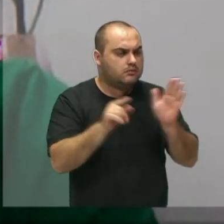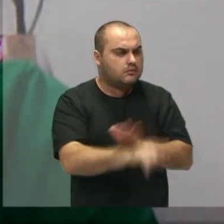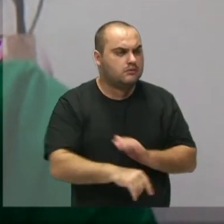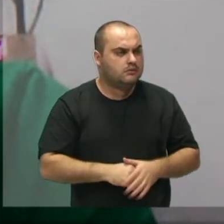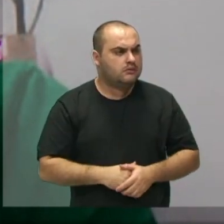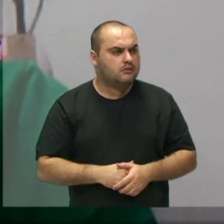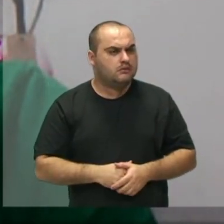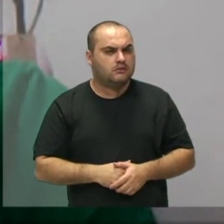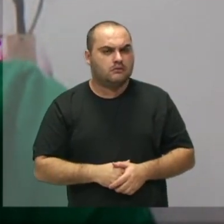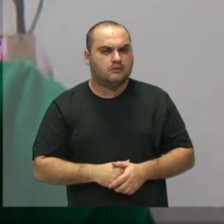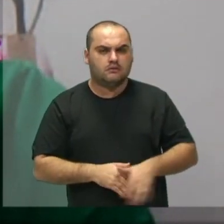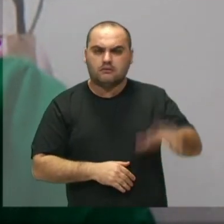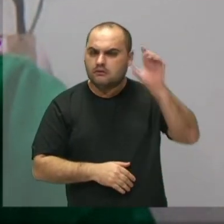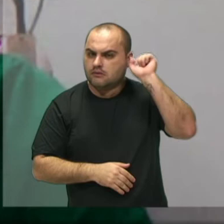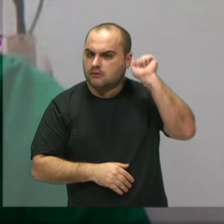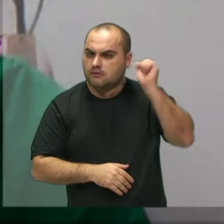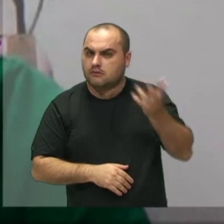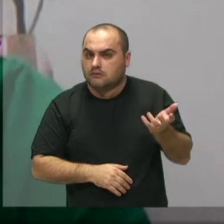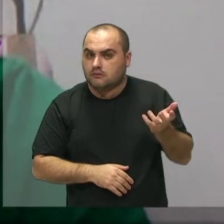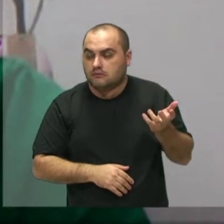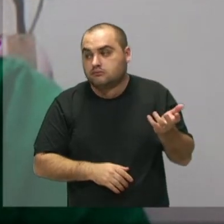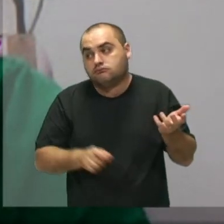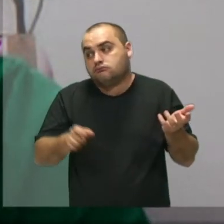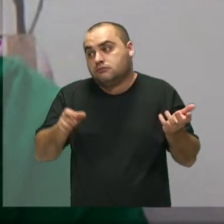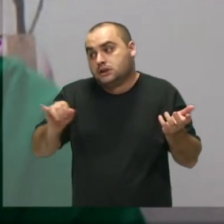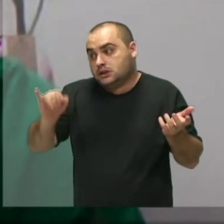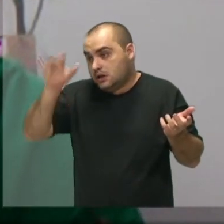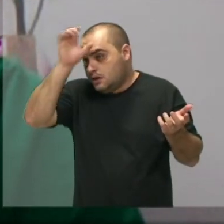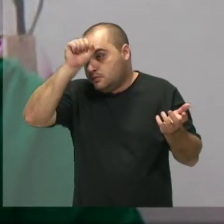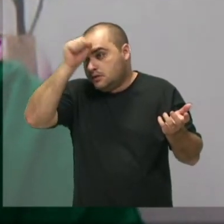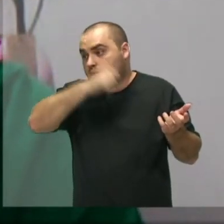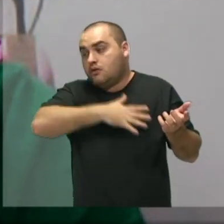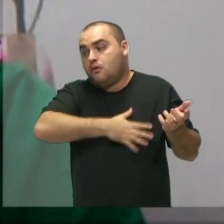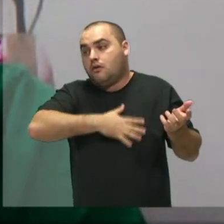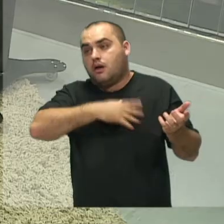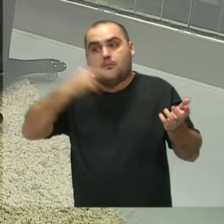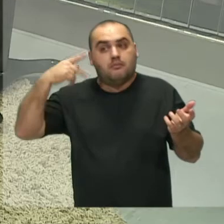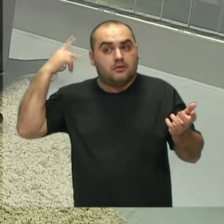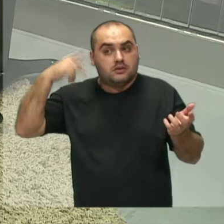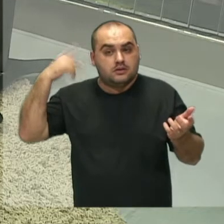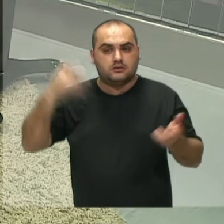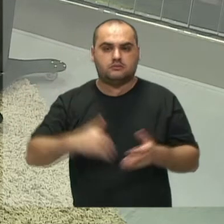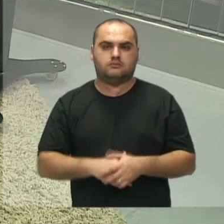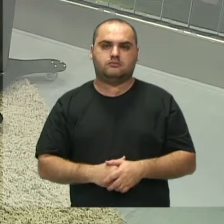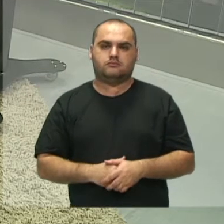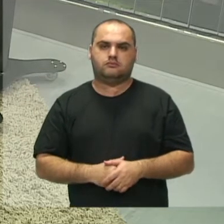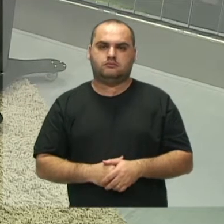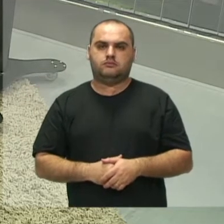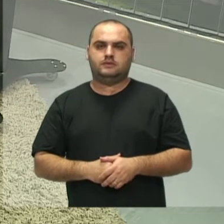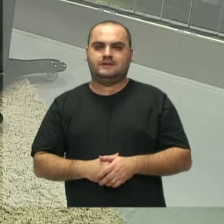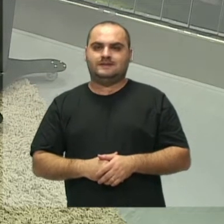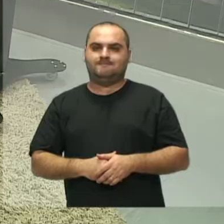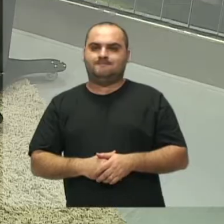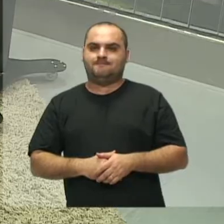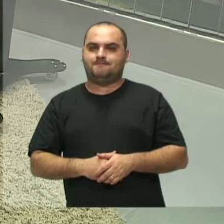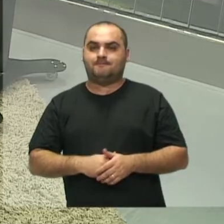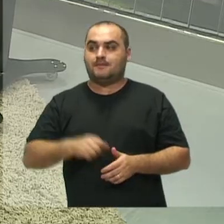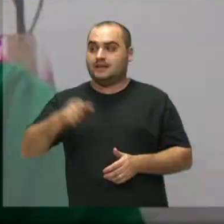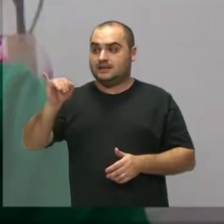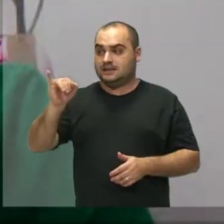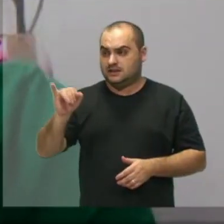vou ser ouvida? E meu marido disse, o dia que tu aprender a gostar de política. Ele disse, quando tu for mais de